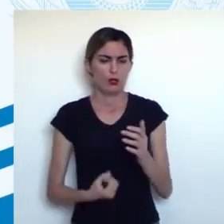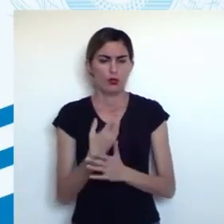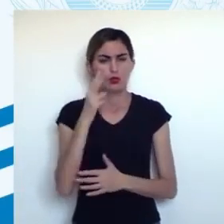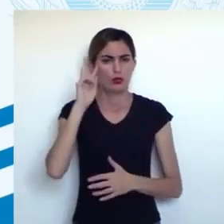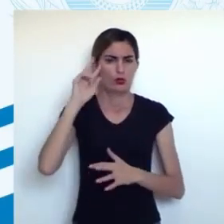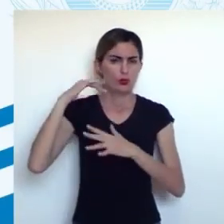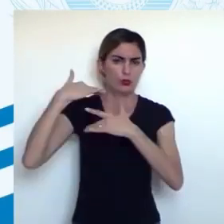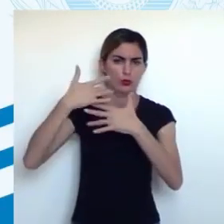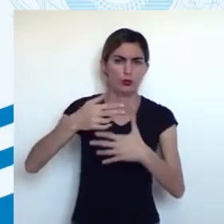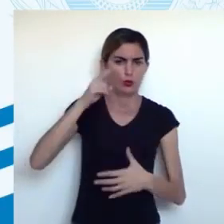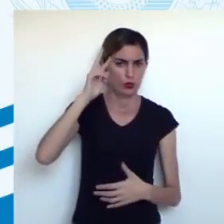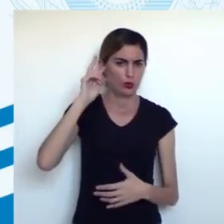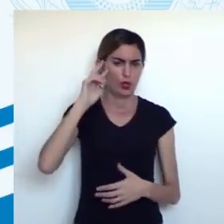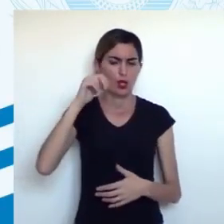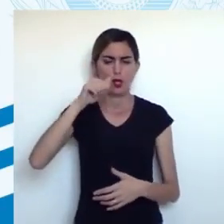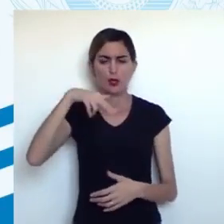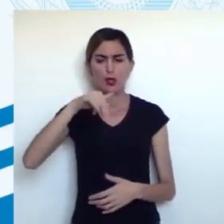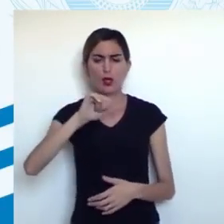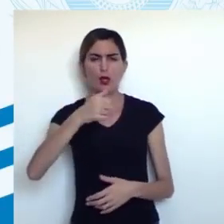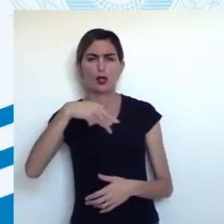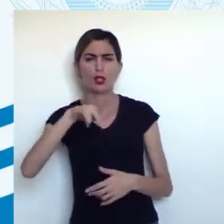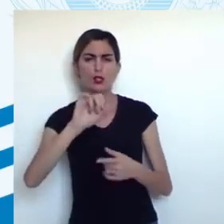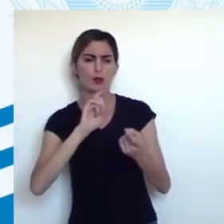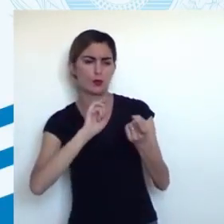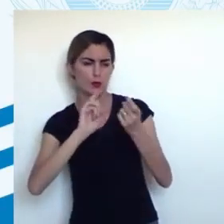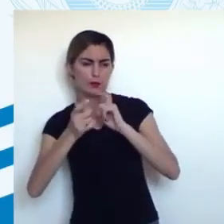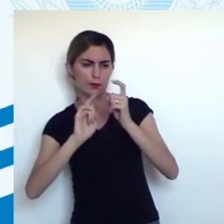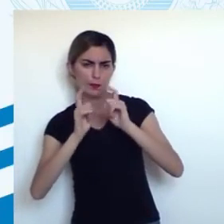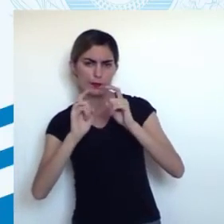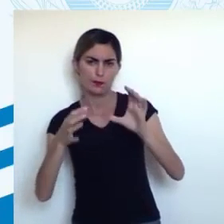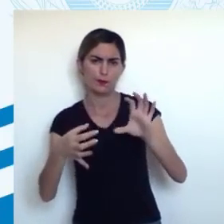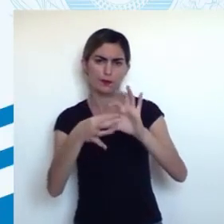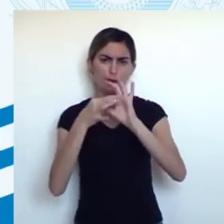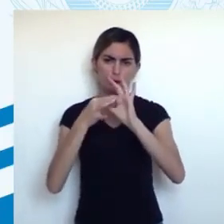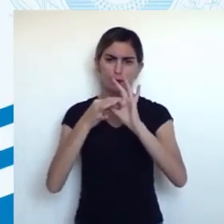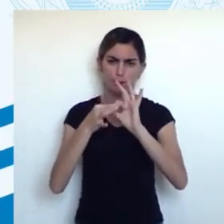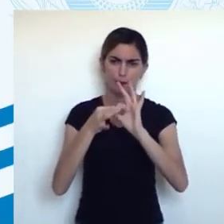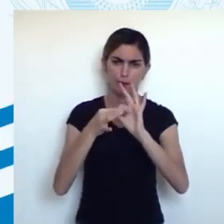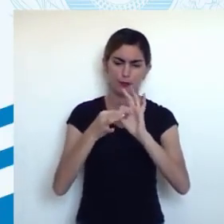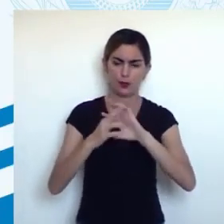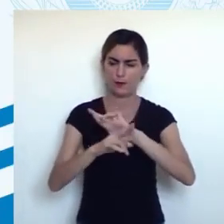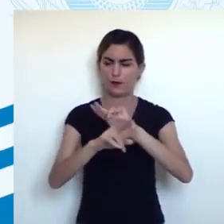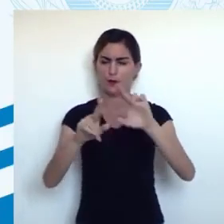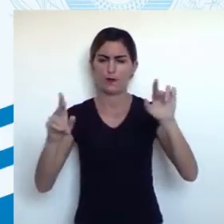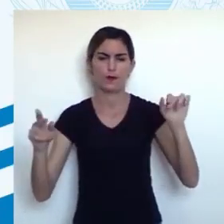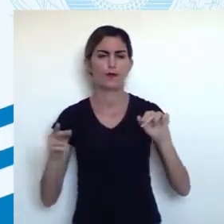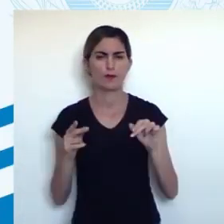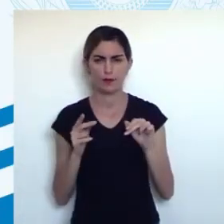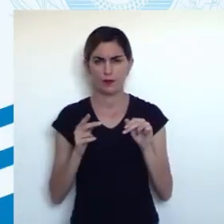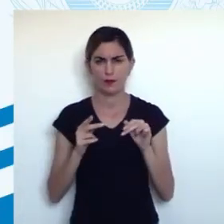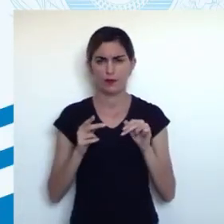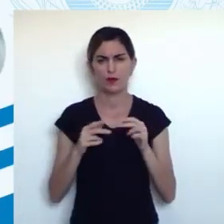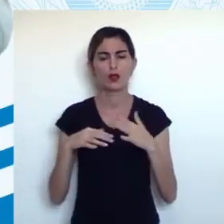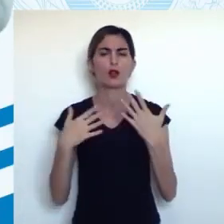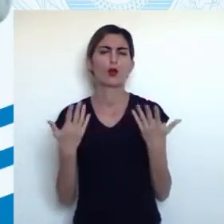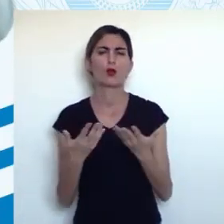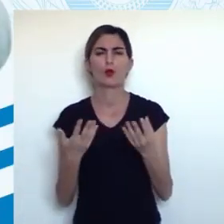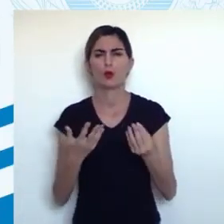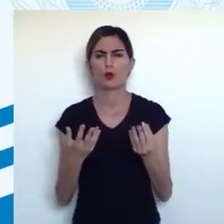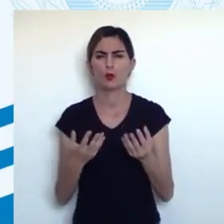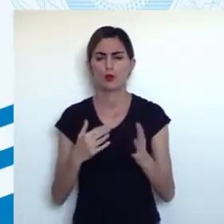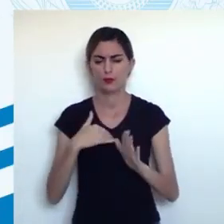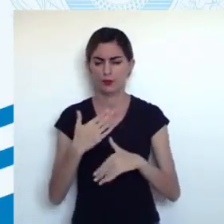sua história, o anarquismo articulou-se, olha, de várias maneiras. Então,